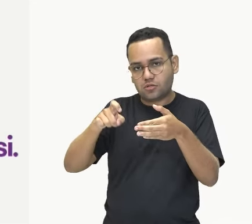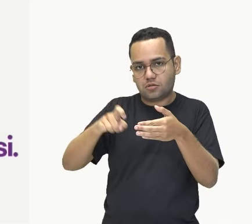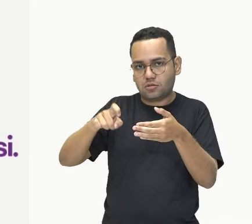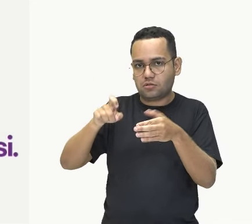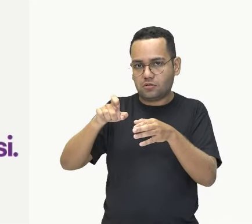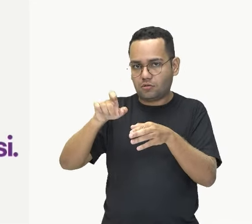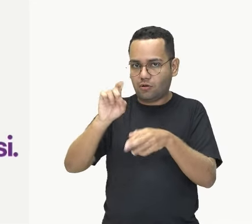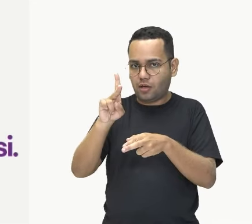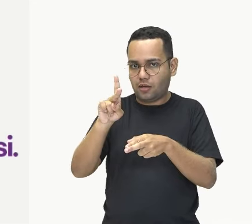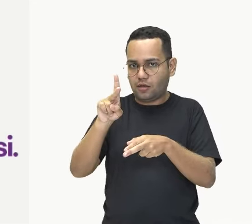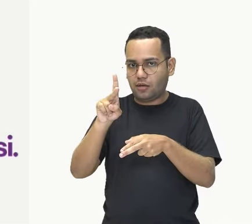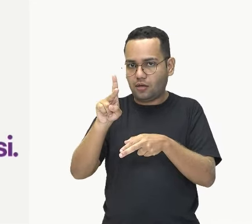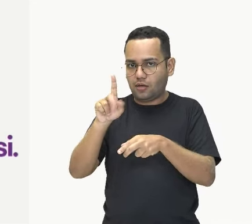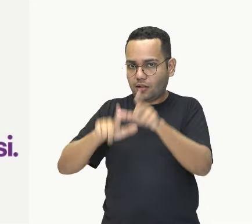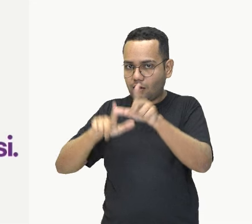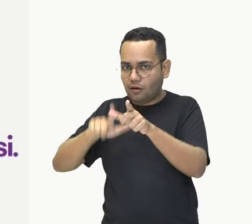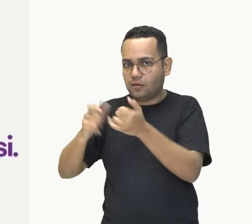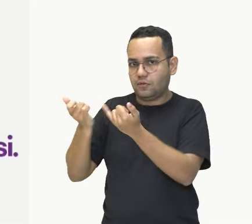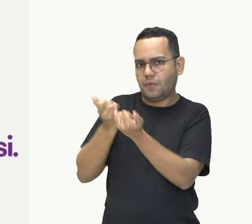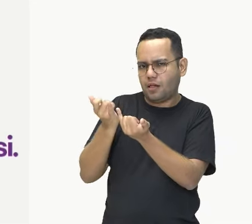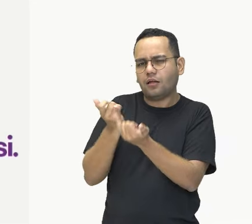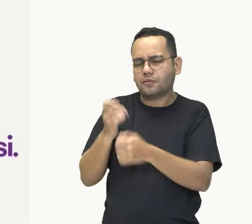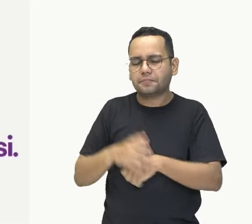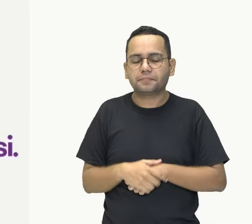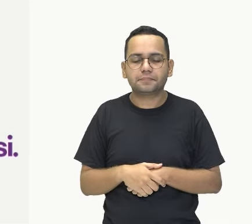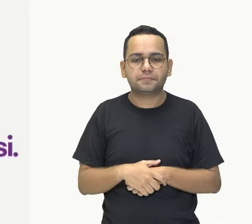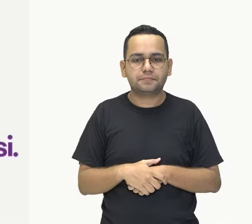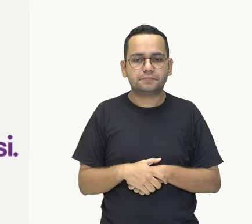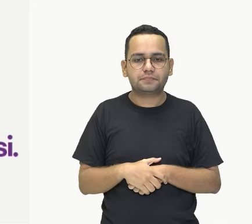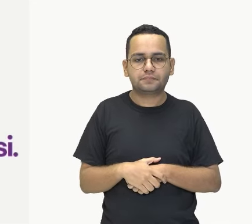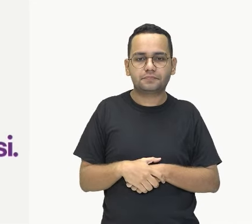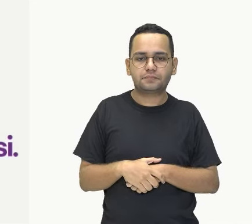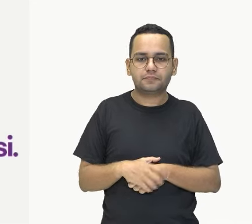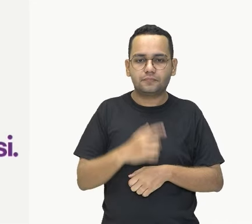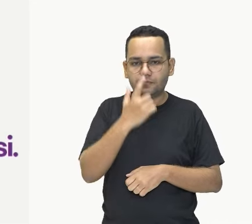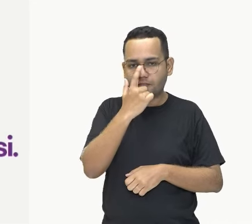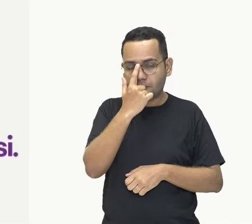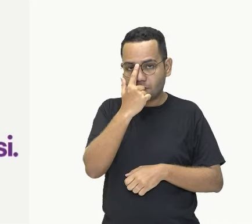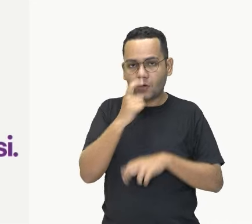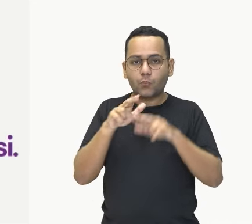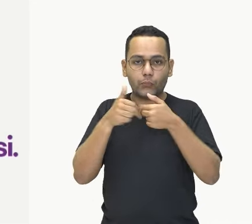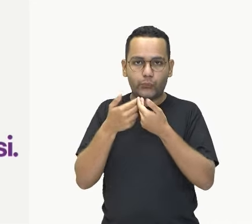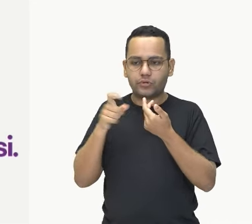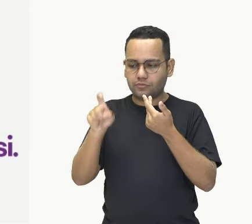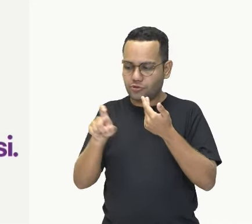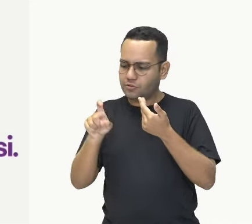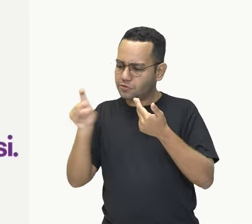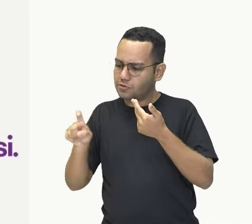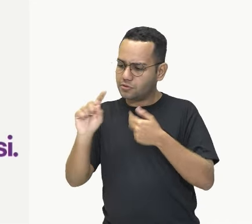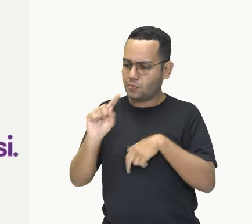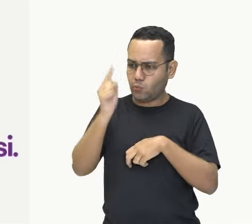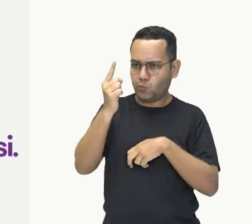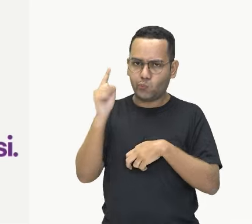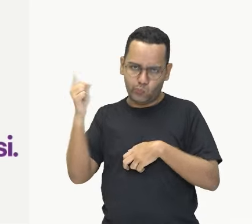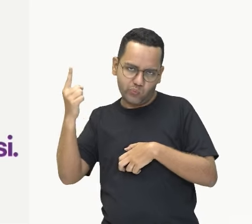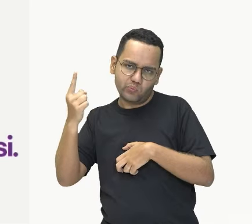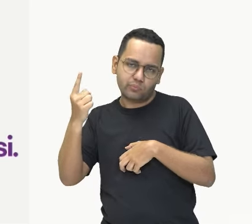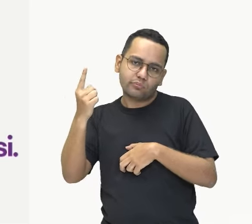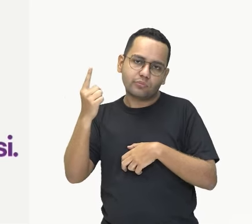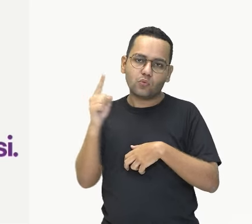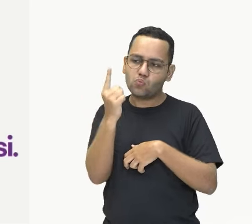x e x, que é a mesma base. Como cada um aqui possui expoente como se fosse 1, 1 mais